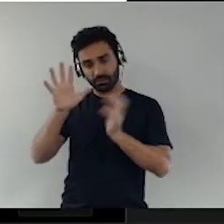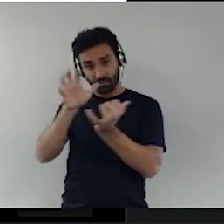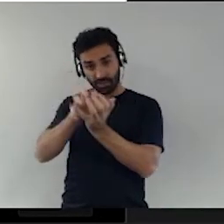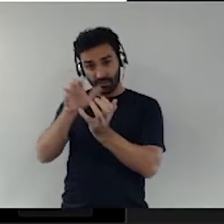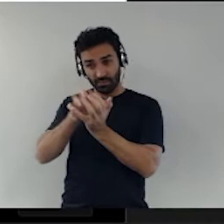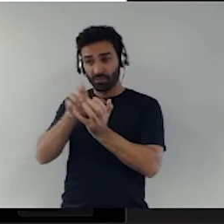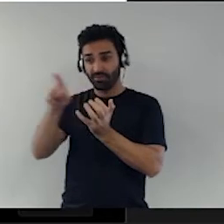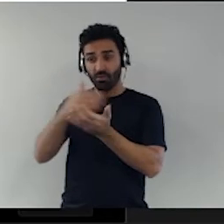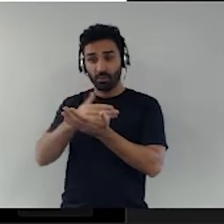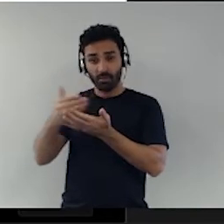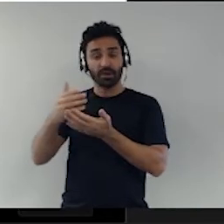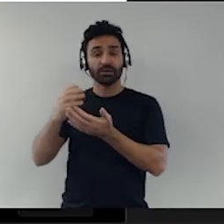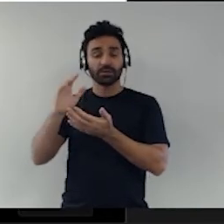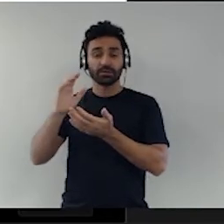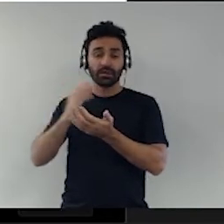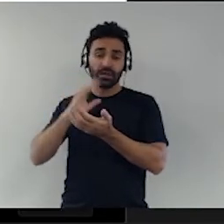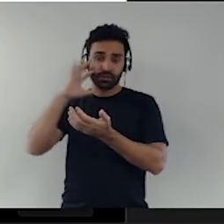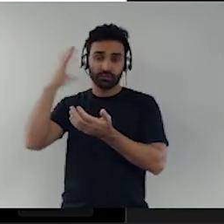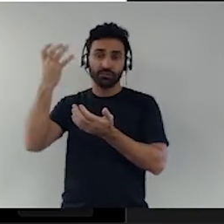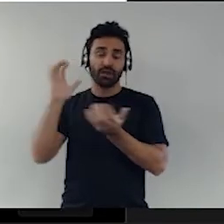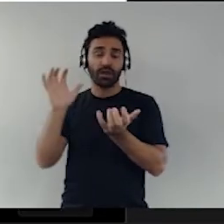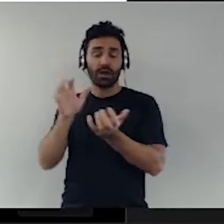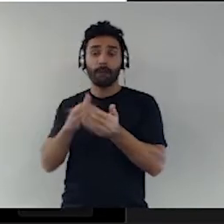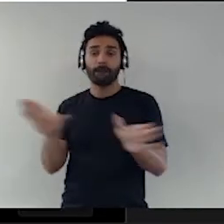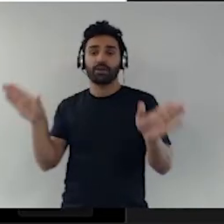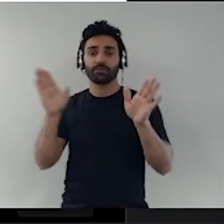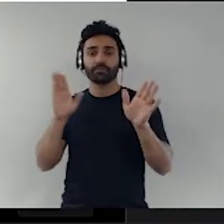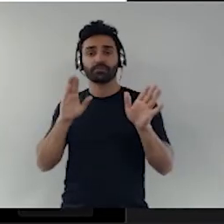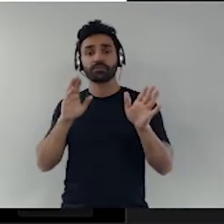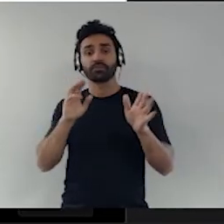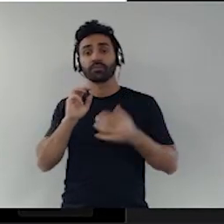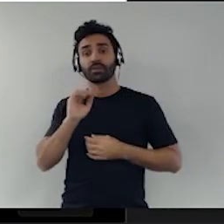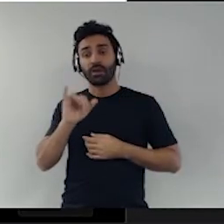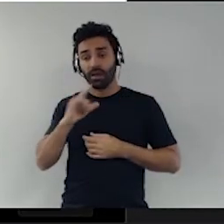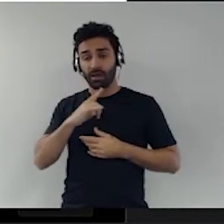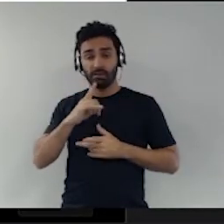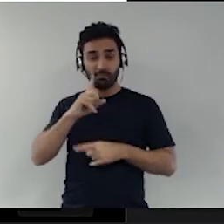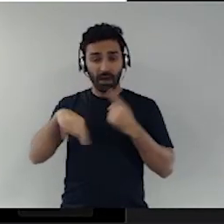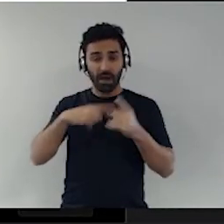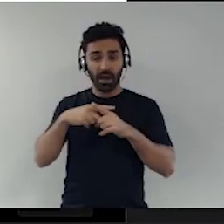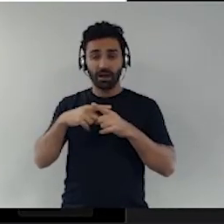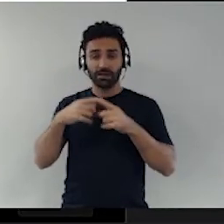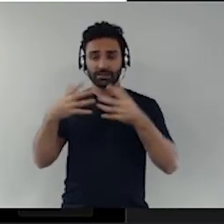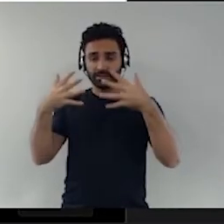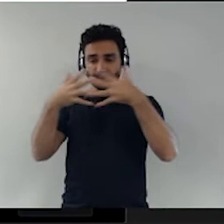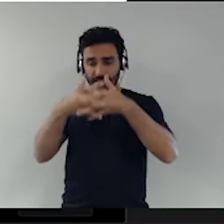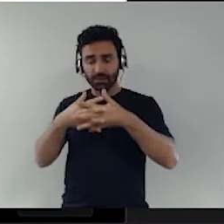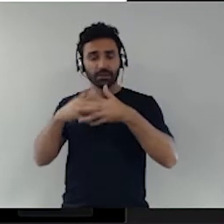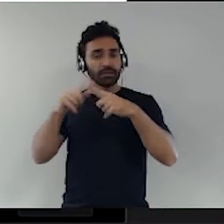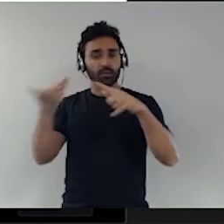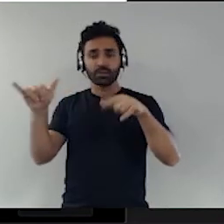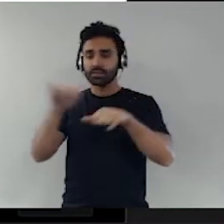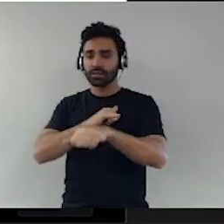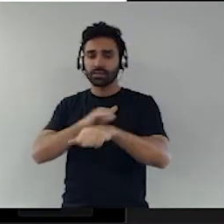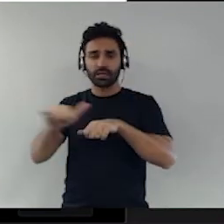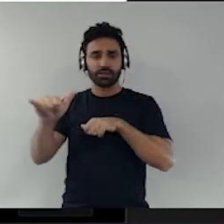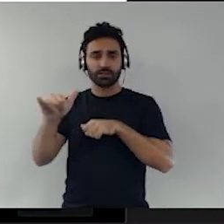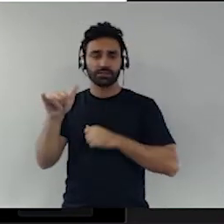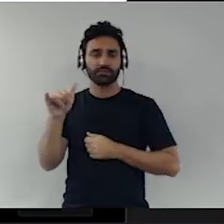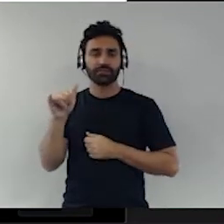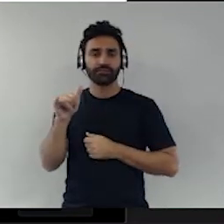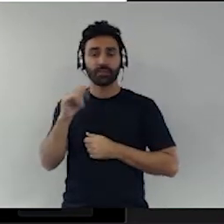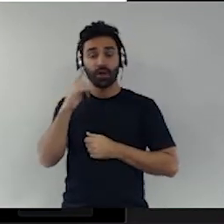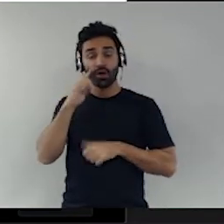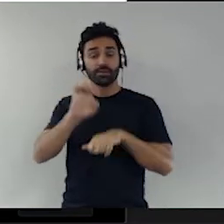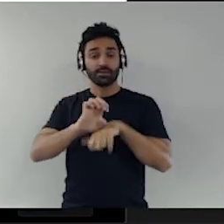começar a reabrir, olha o que acontece com isso. Quanto mais emaranhado, menos estratégico está o Estado. Olha o